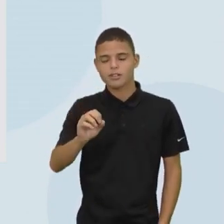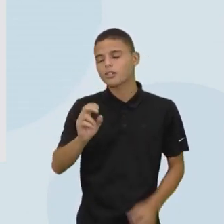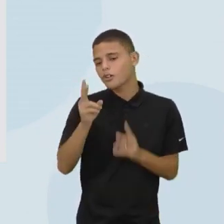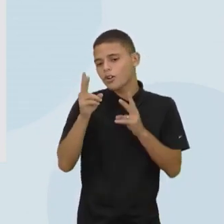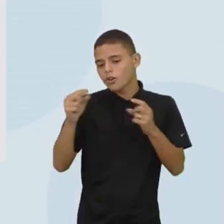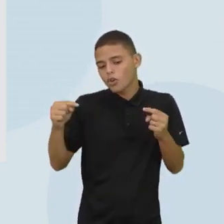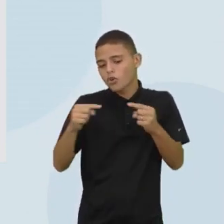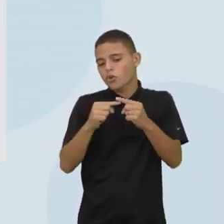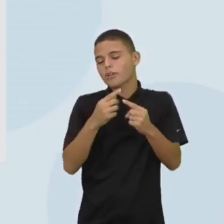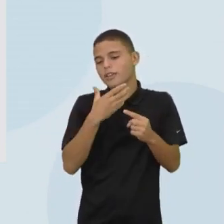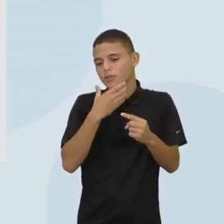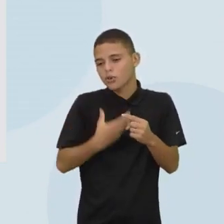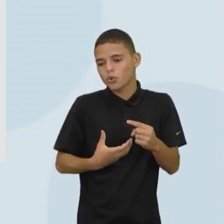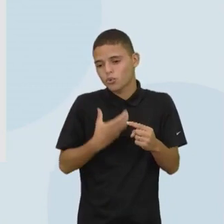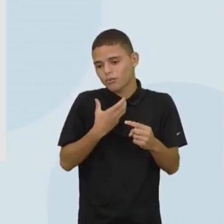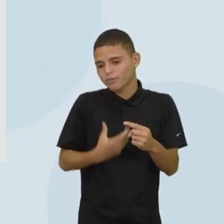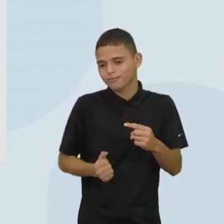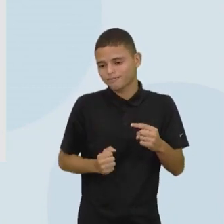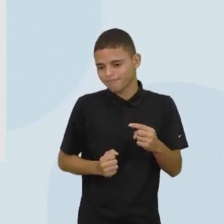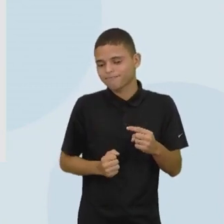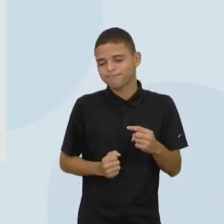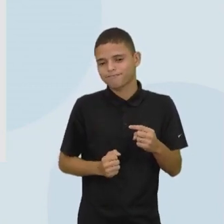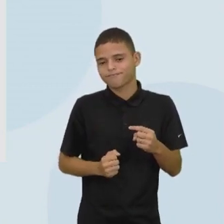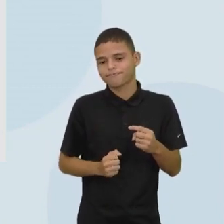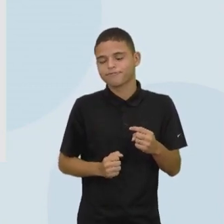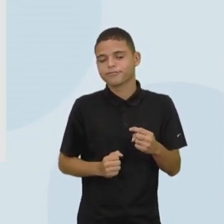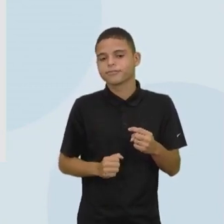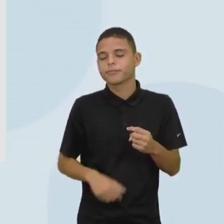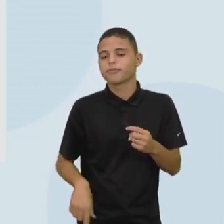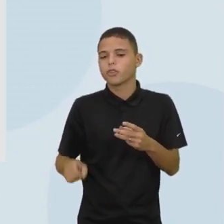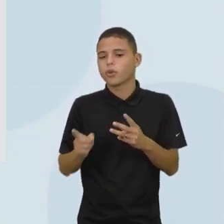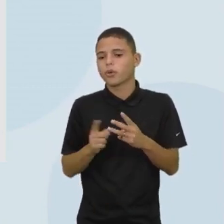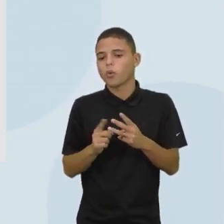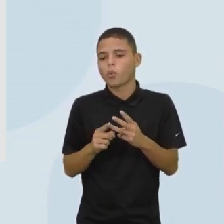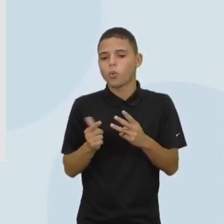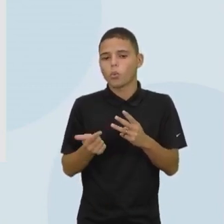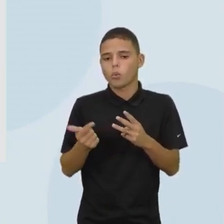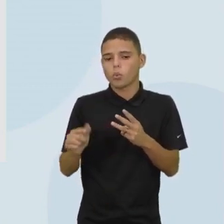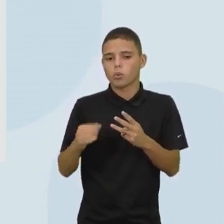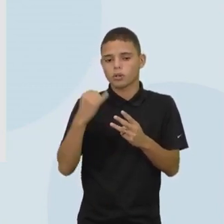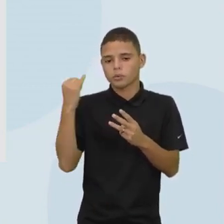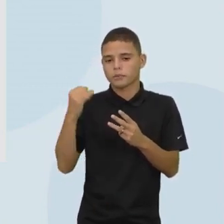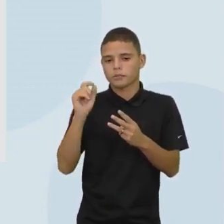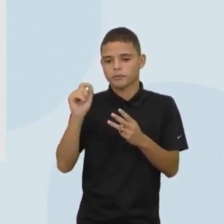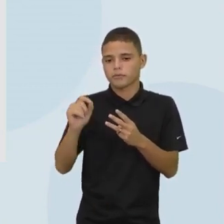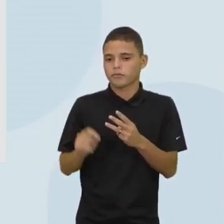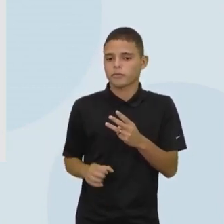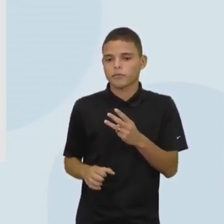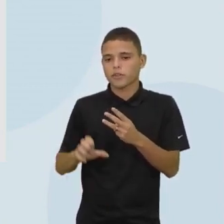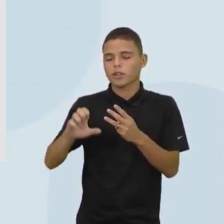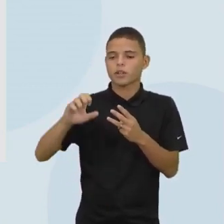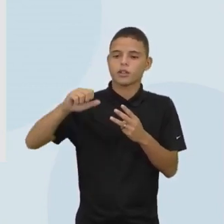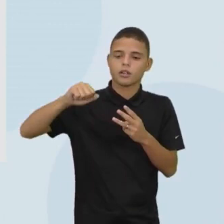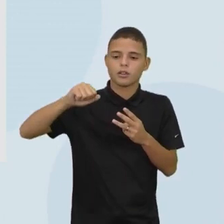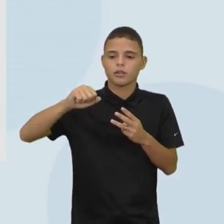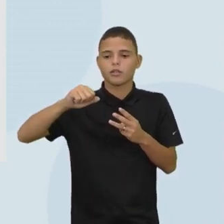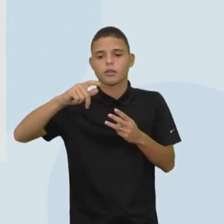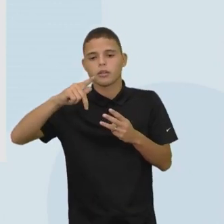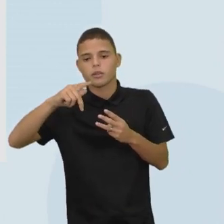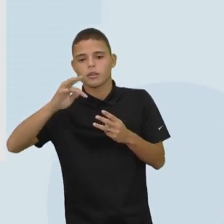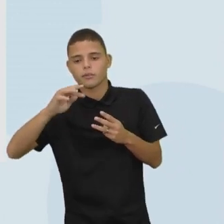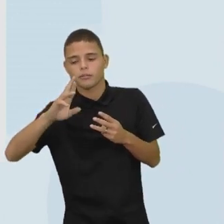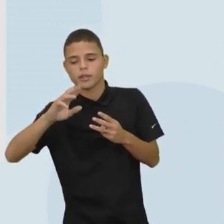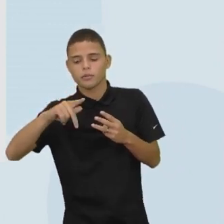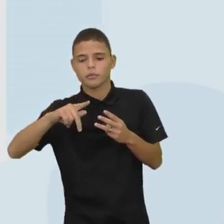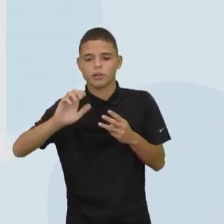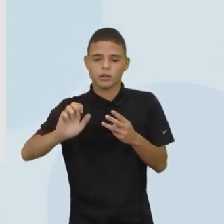ó, tá chegando o Natal. Outra que também é muito importante aí, tem destaque, são as estepes, também